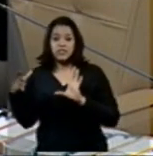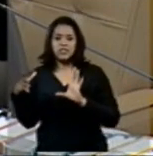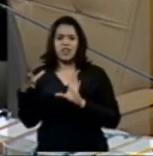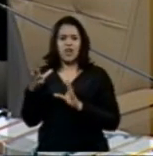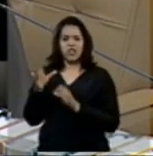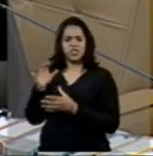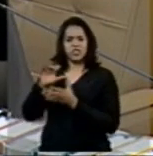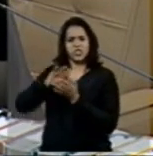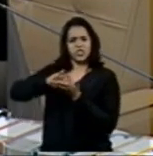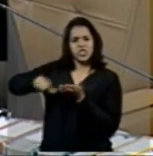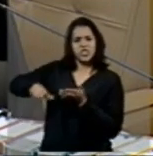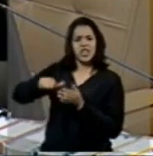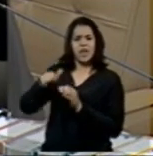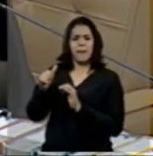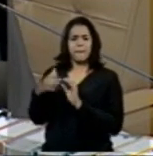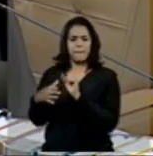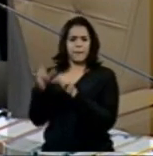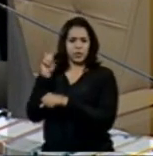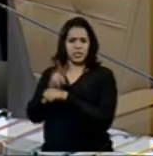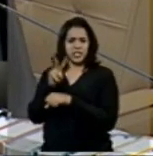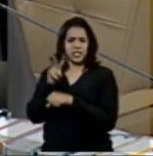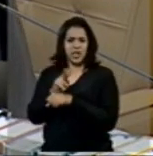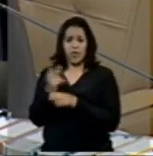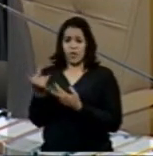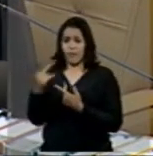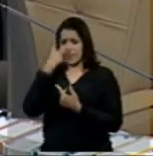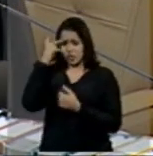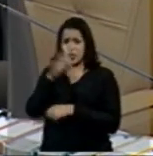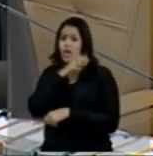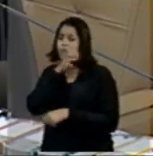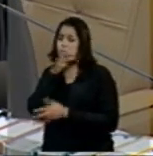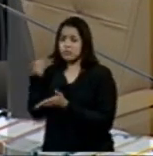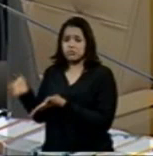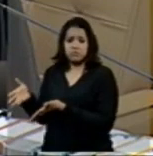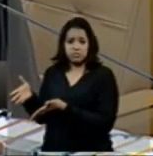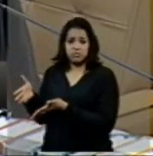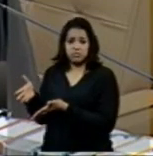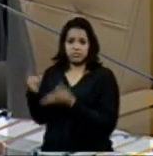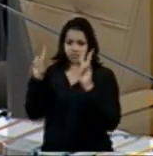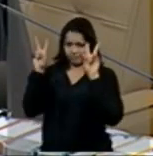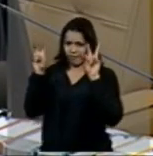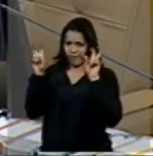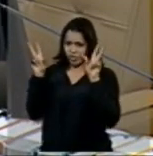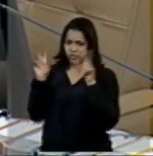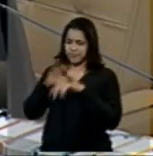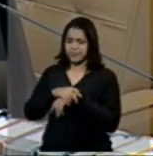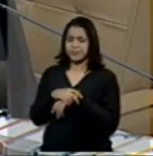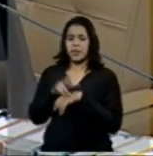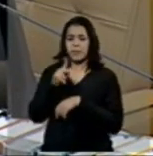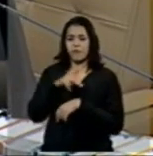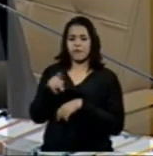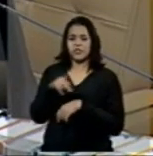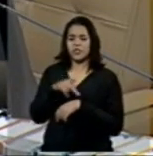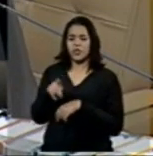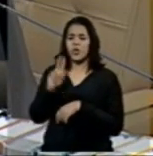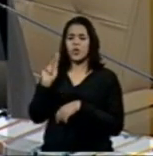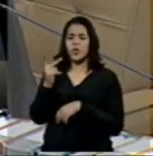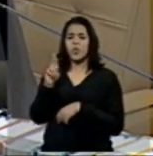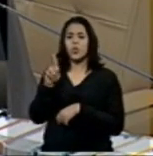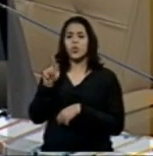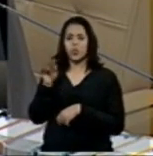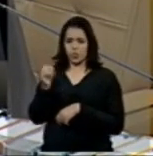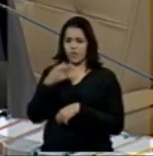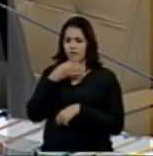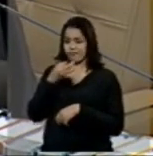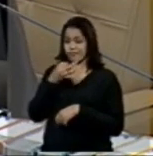dispensando-lhe proteção semelhante à dos seres irracionais, fecho aspas, é o que dizia o professor Hugo